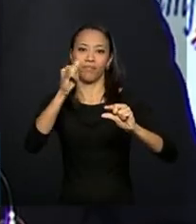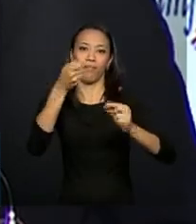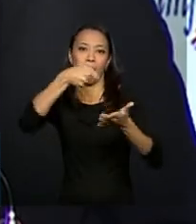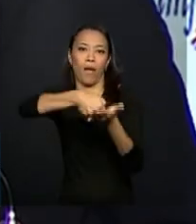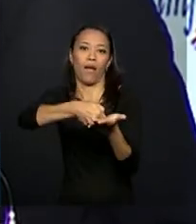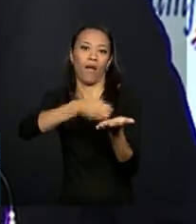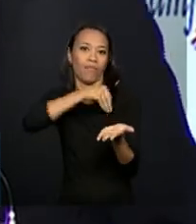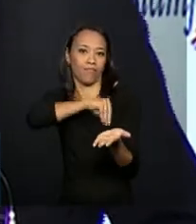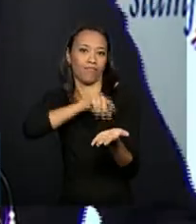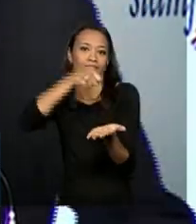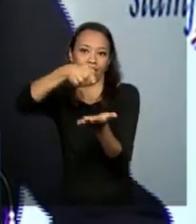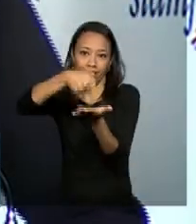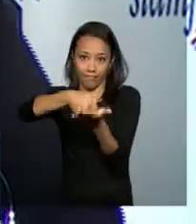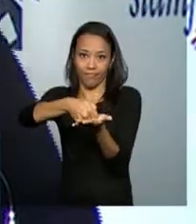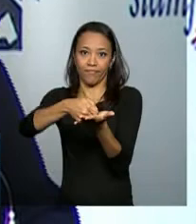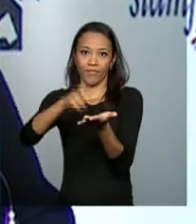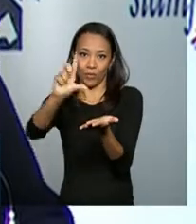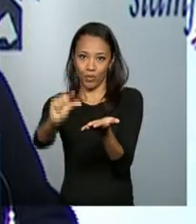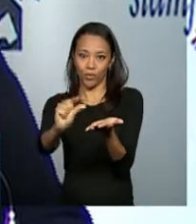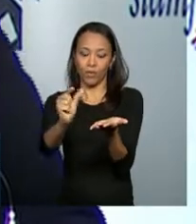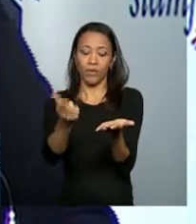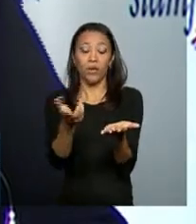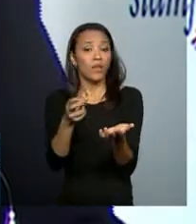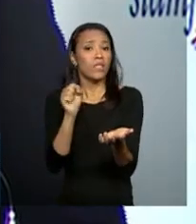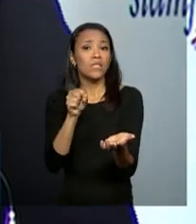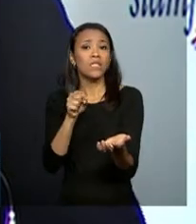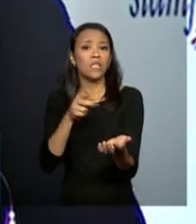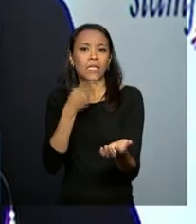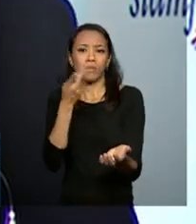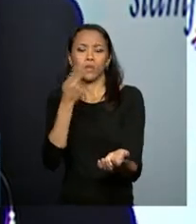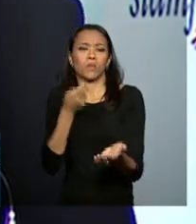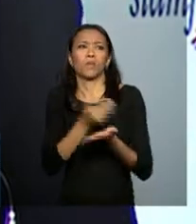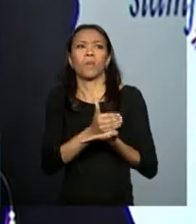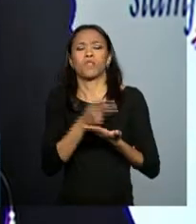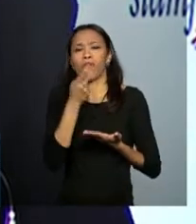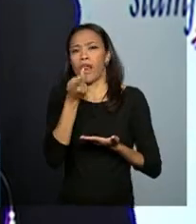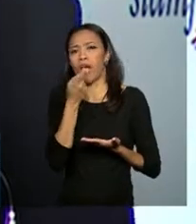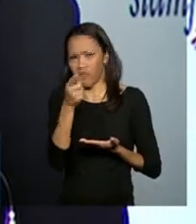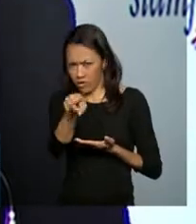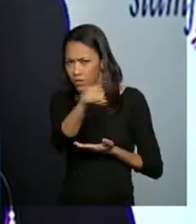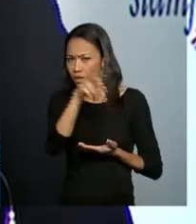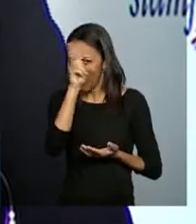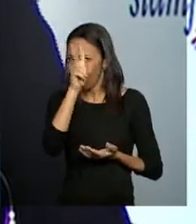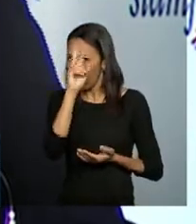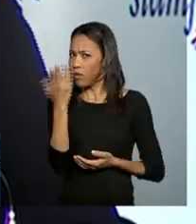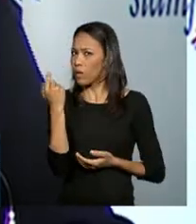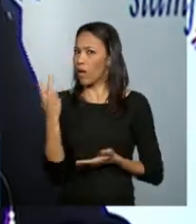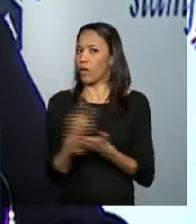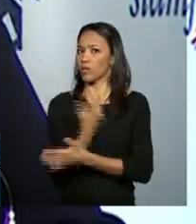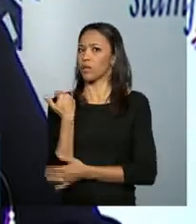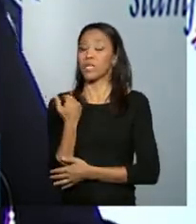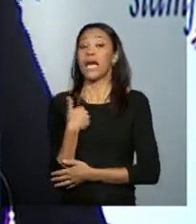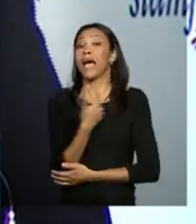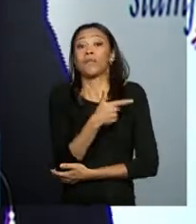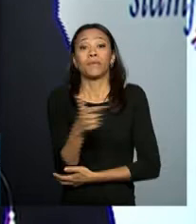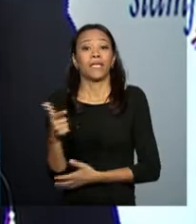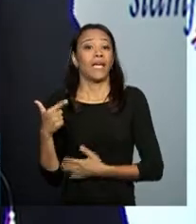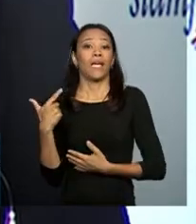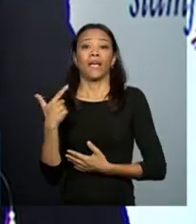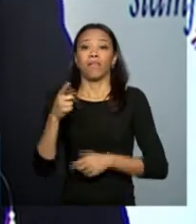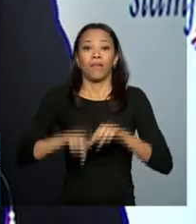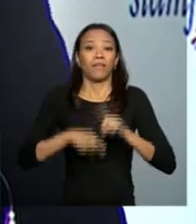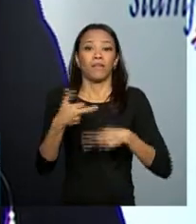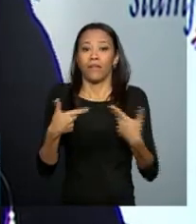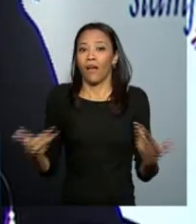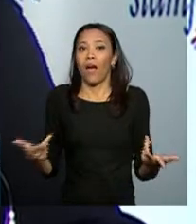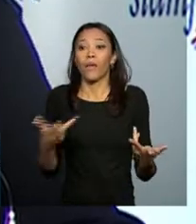deu certo, porque no início, o que diziam para nós, se vocês lembram lá atrás, é que não tinha produto, não